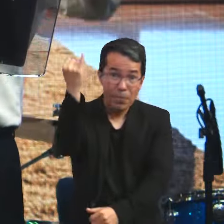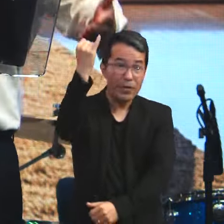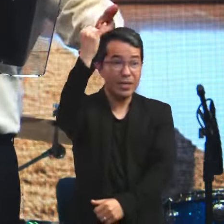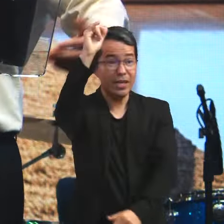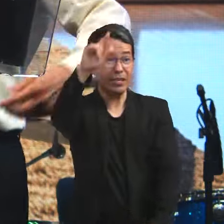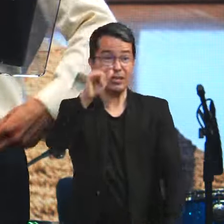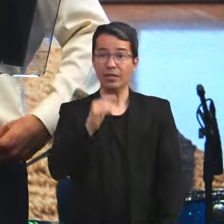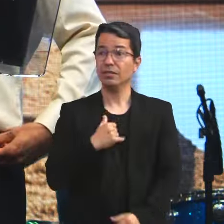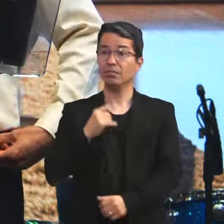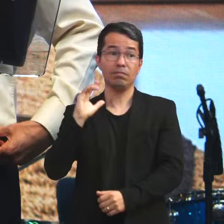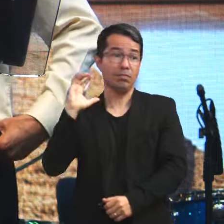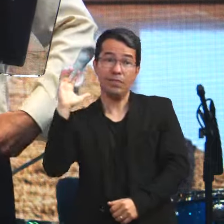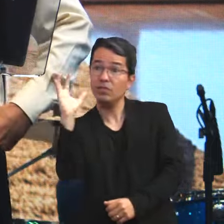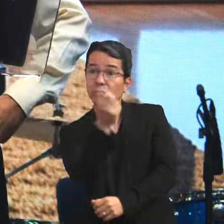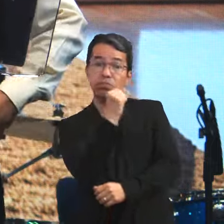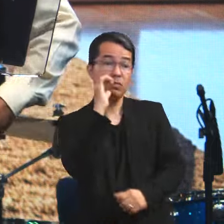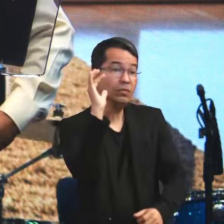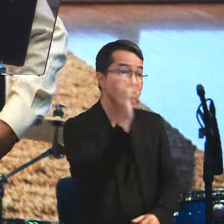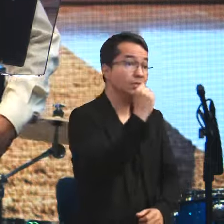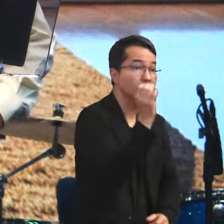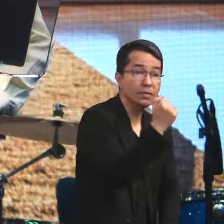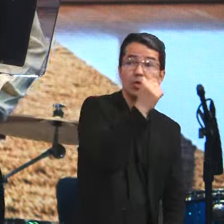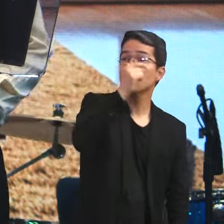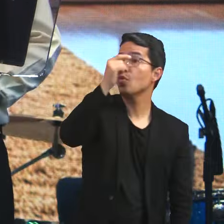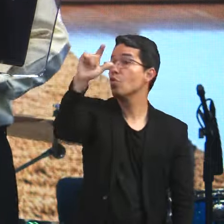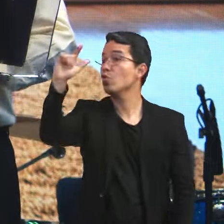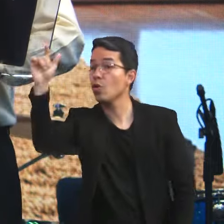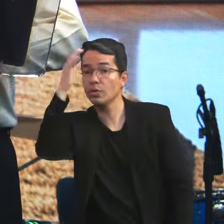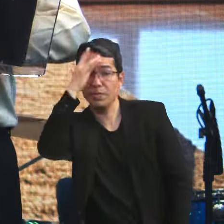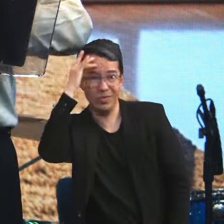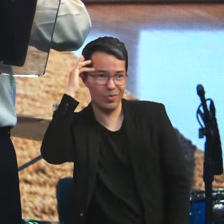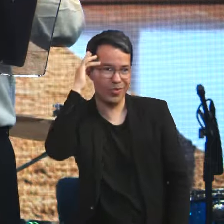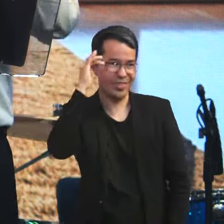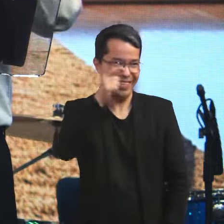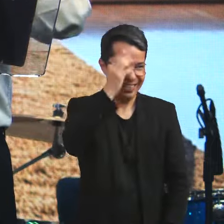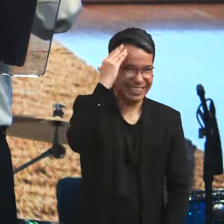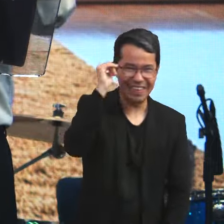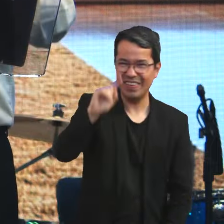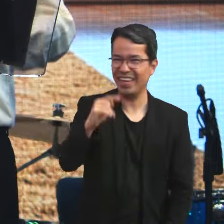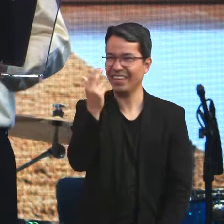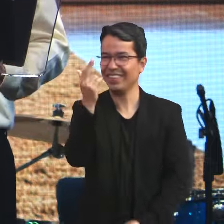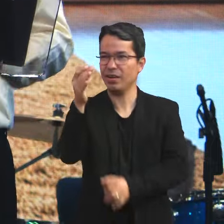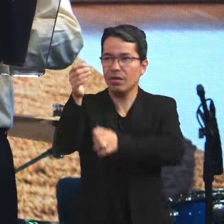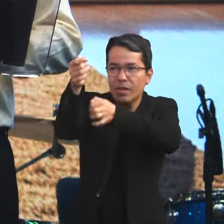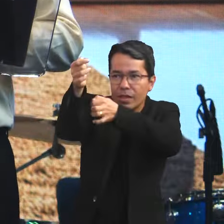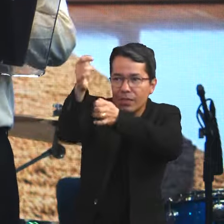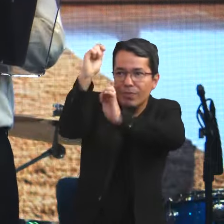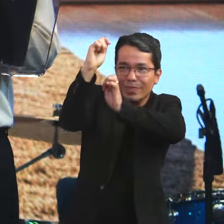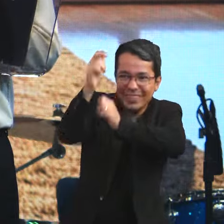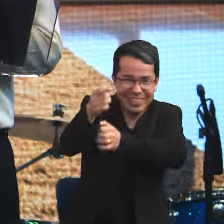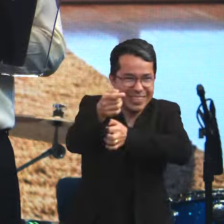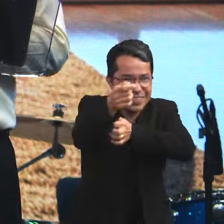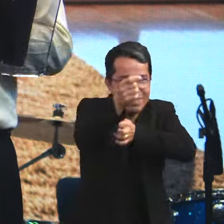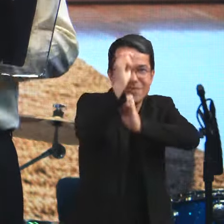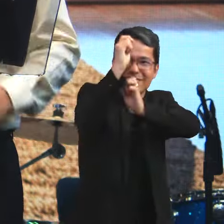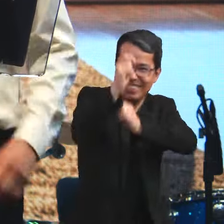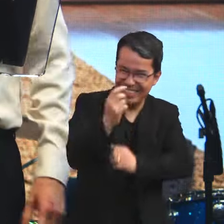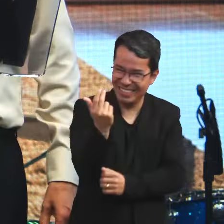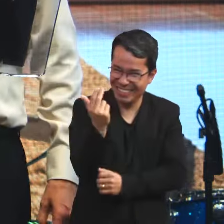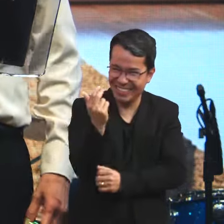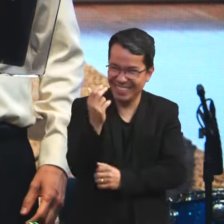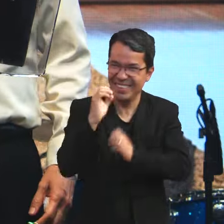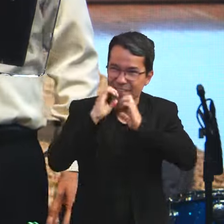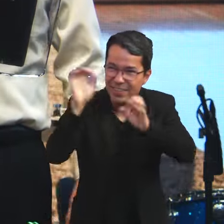fundis paraes alcar aasas para Jesus comoo assim foi como se